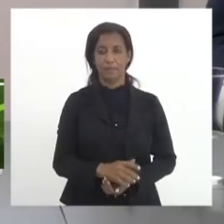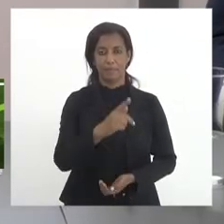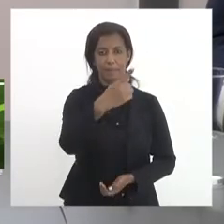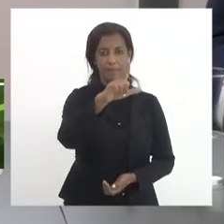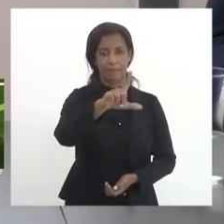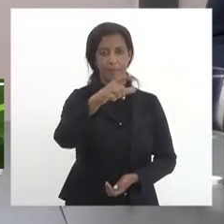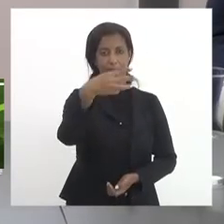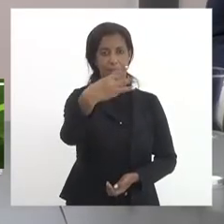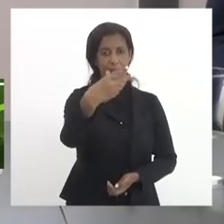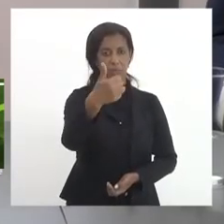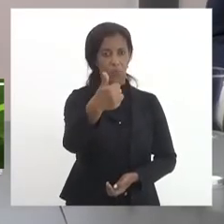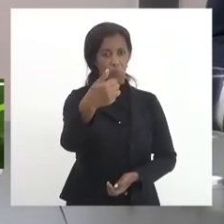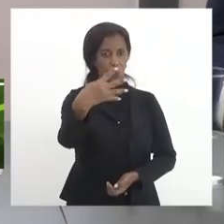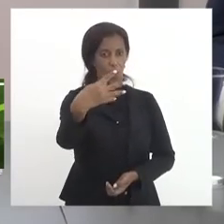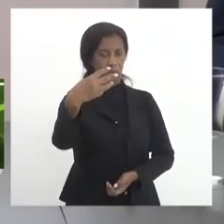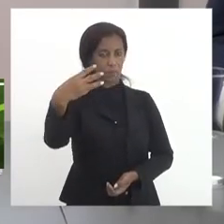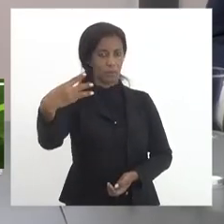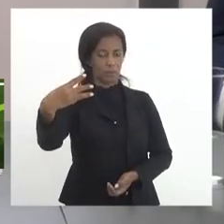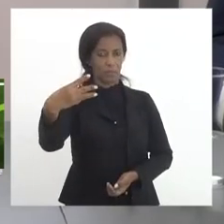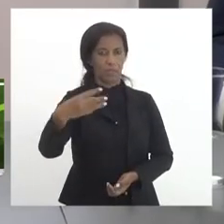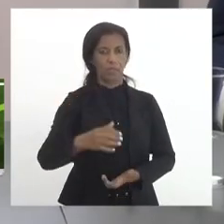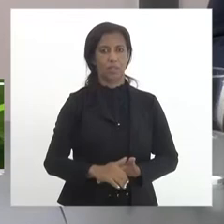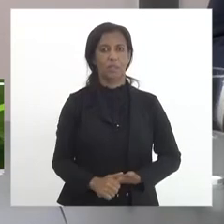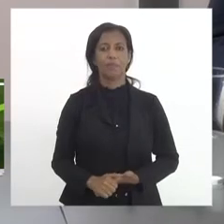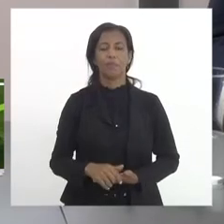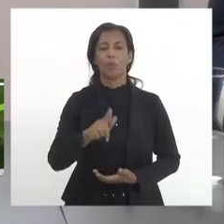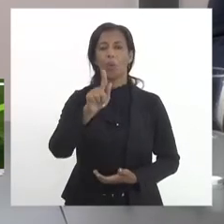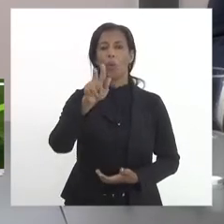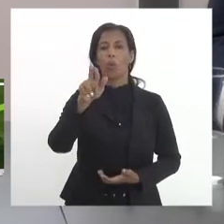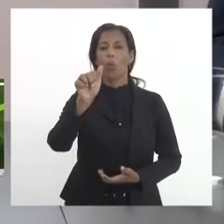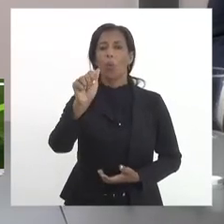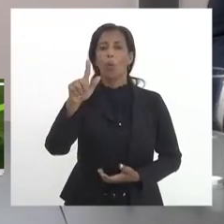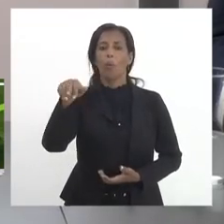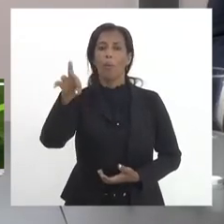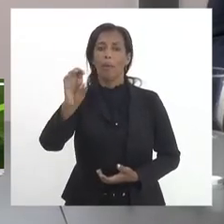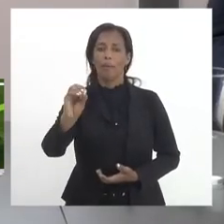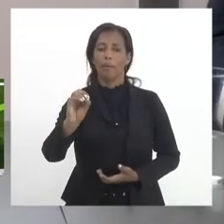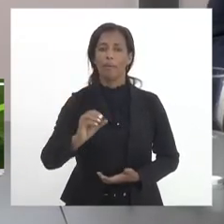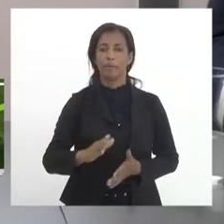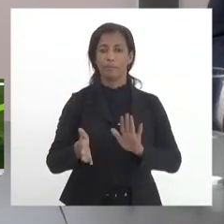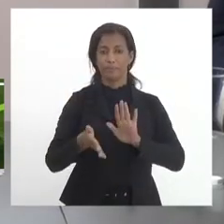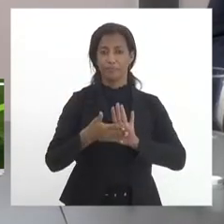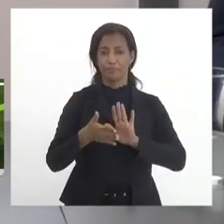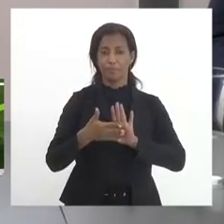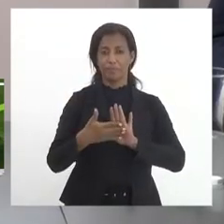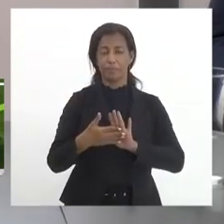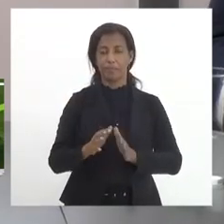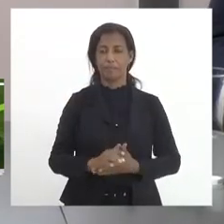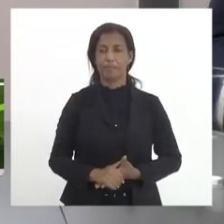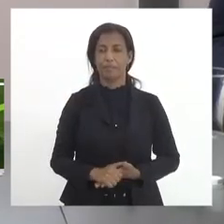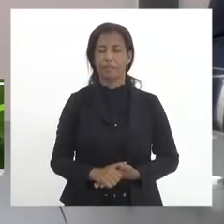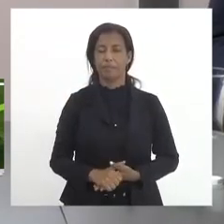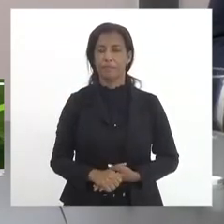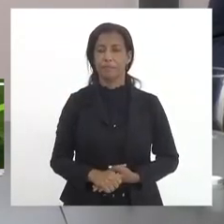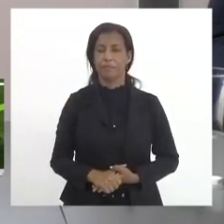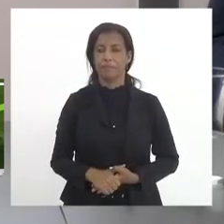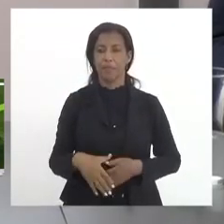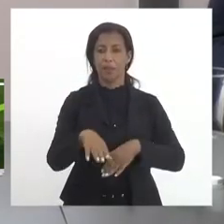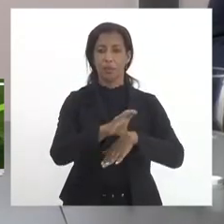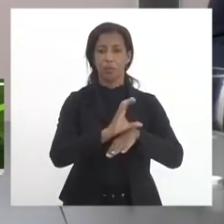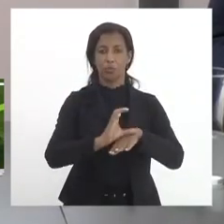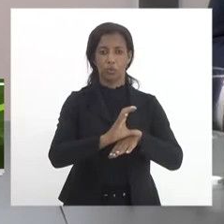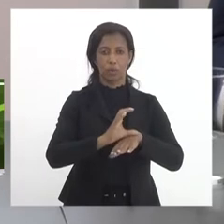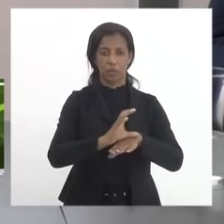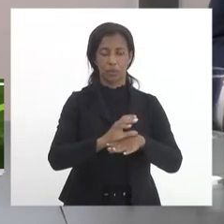de lei 3143/2020, autoria do deputado Márcio Gualberto, um parecer pela inconstitucionalidade. Depois,